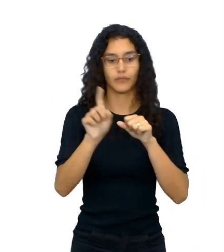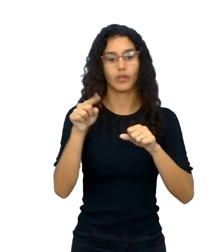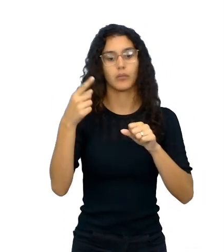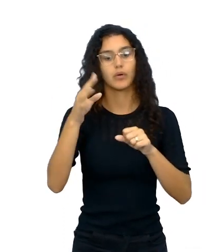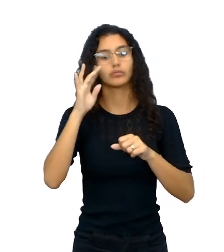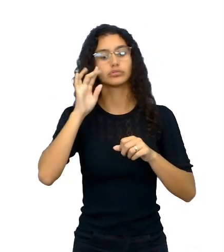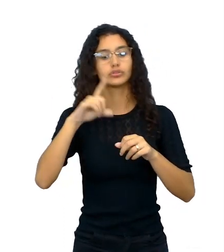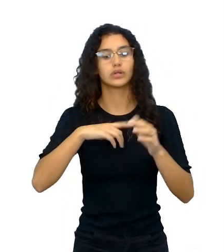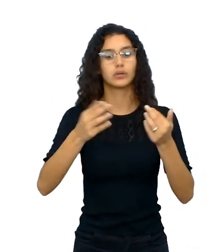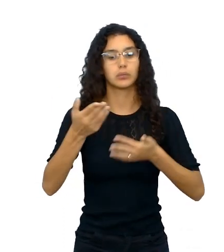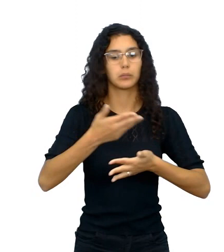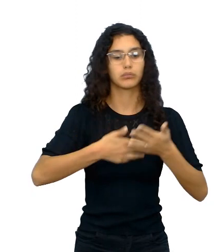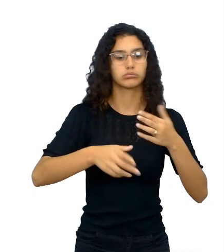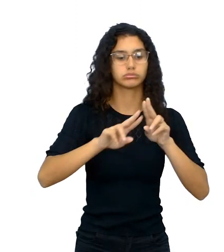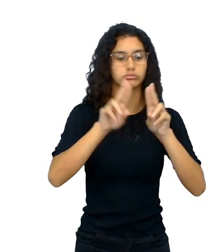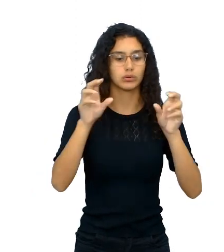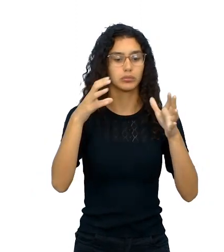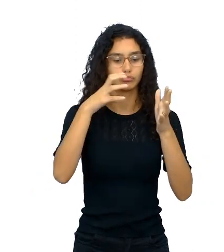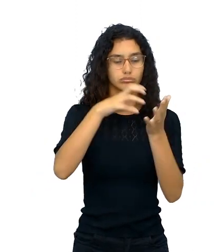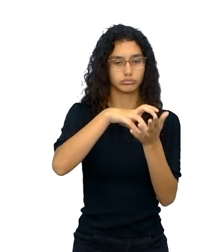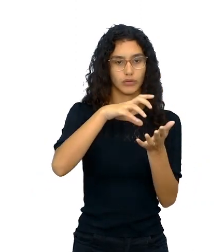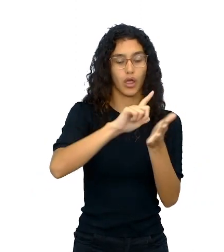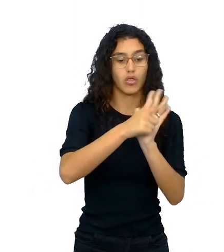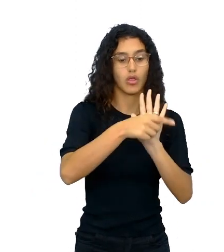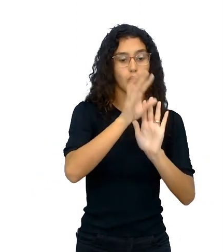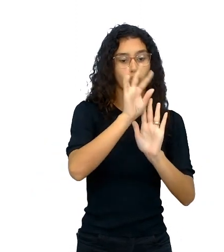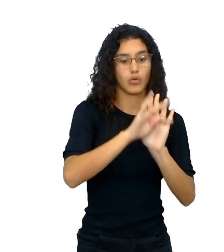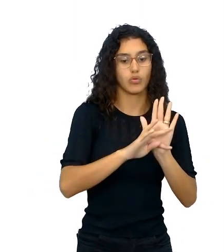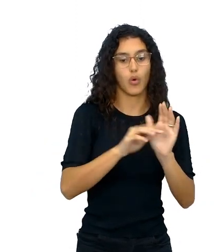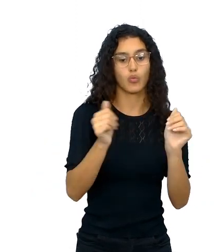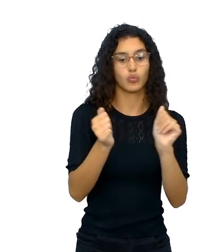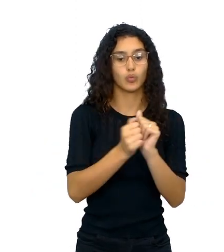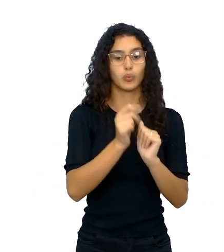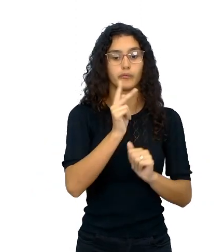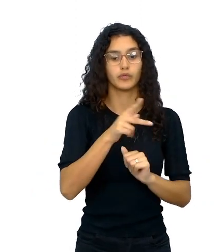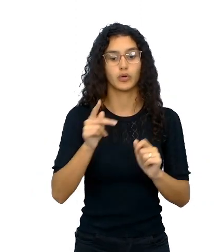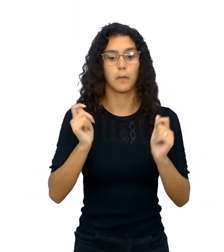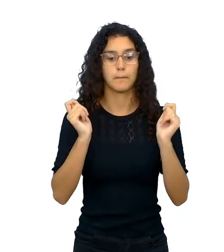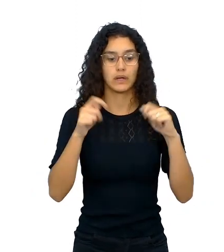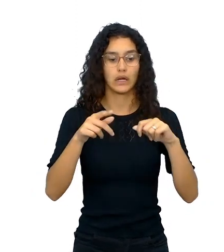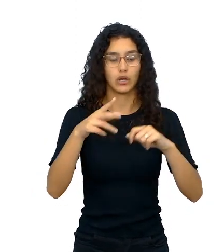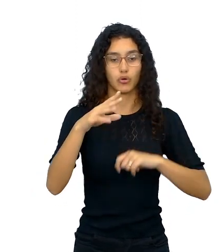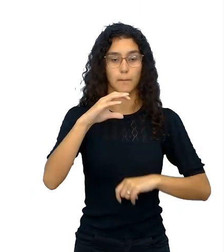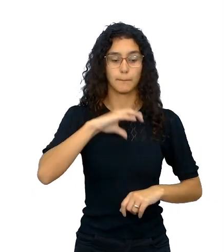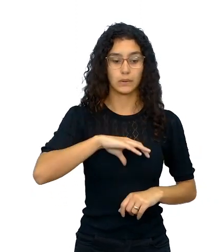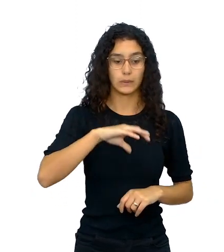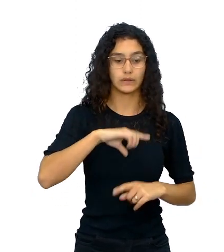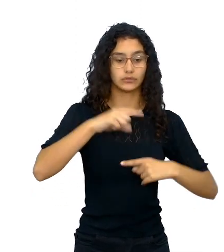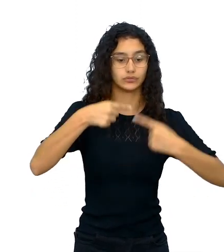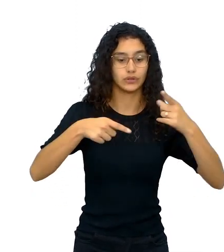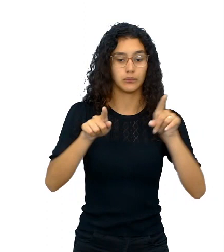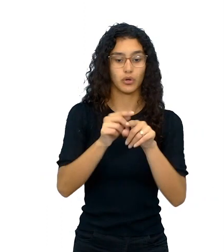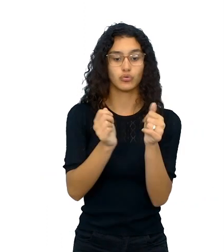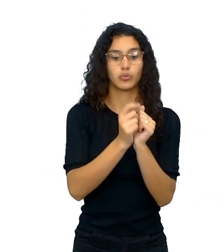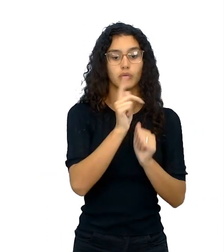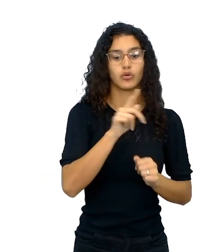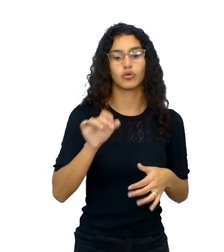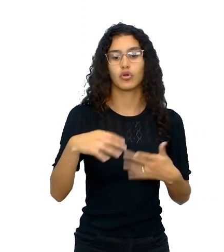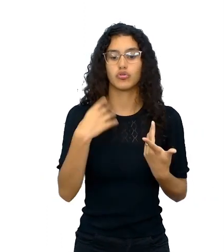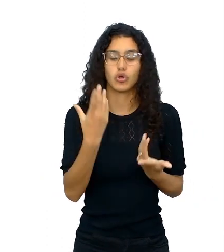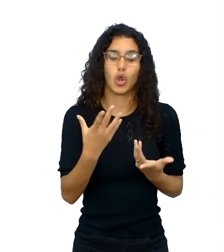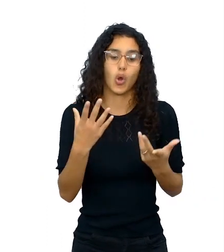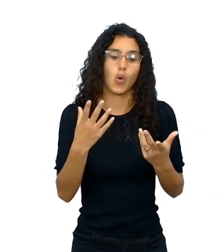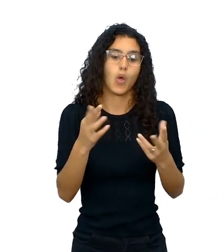trocar suas impressões acerca do tema central, gêneros textuais, com os professores do componente de língua portuguesa, discutir com os professores de que maneira